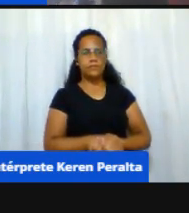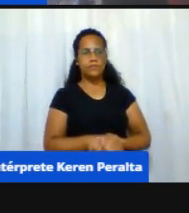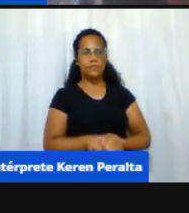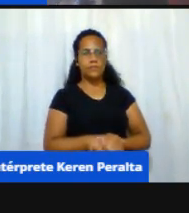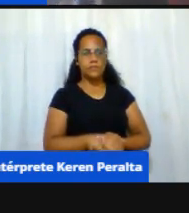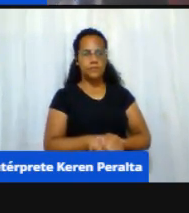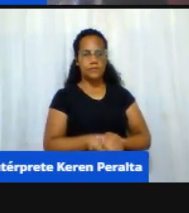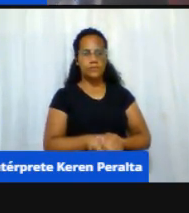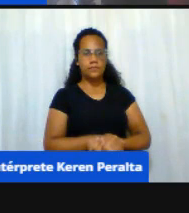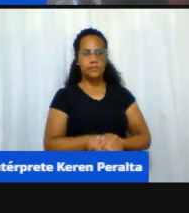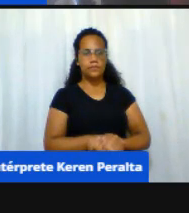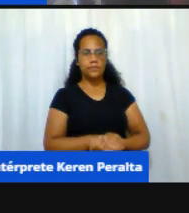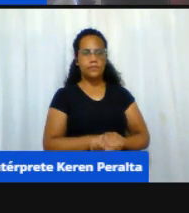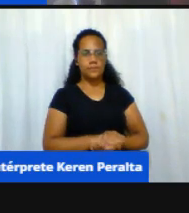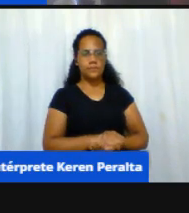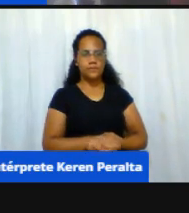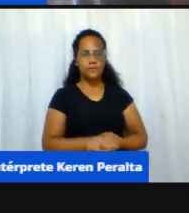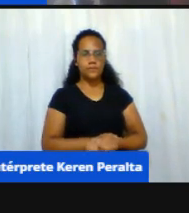Obrigado.